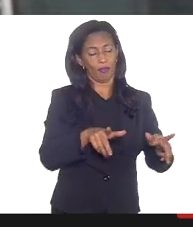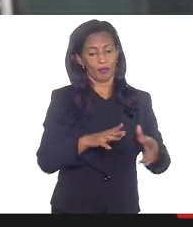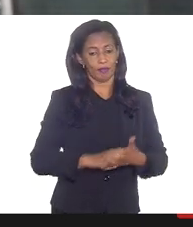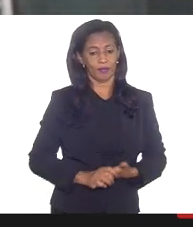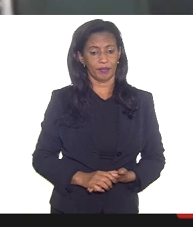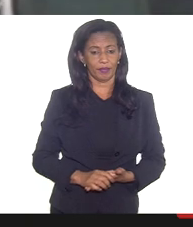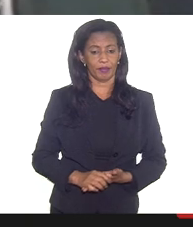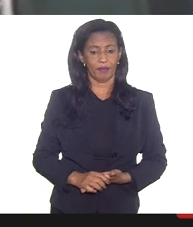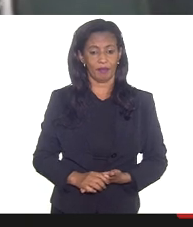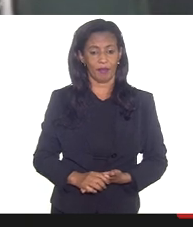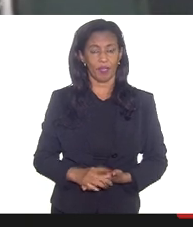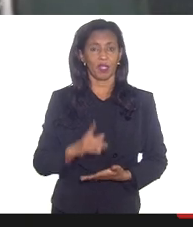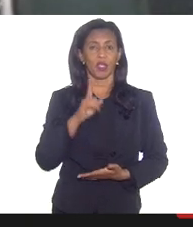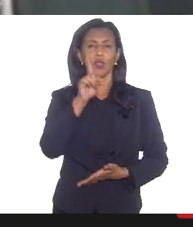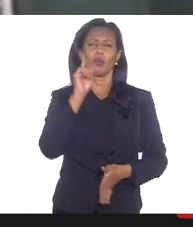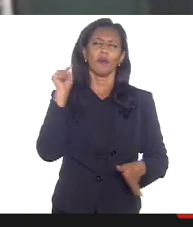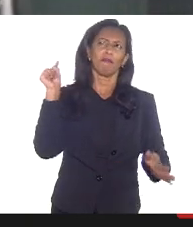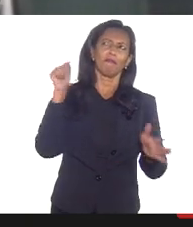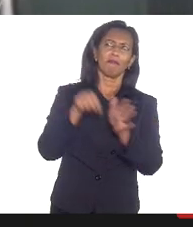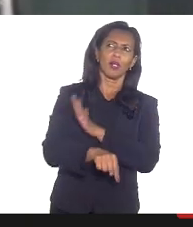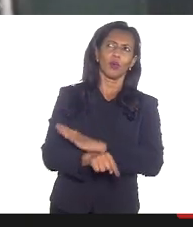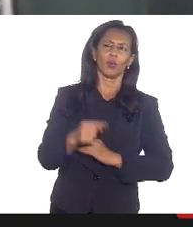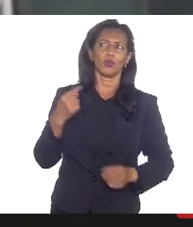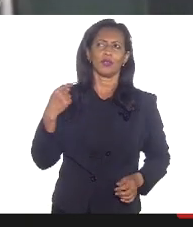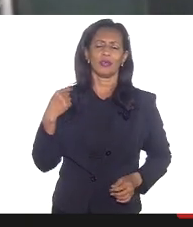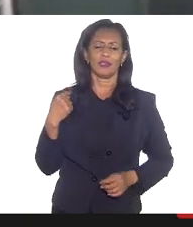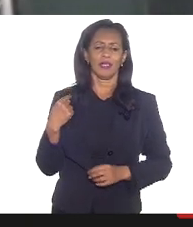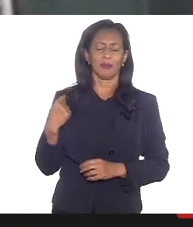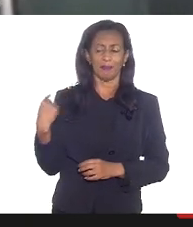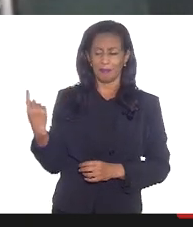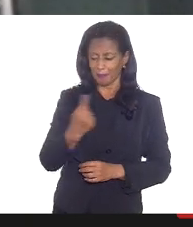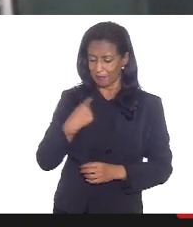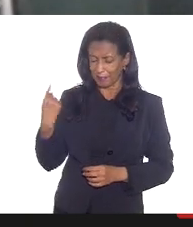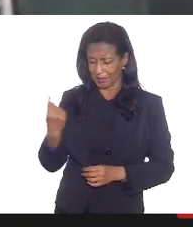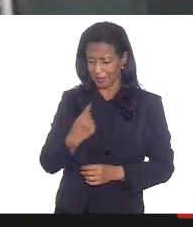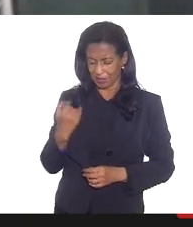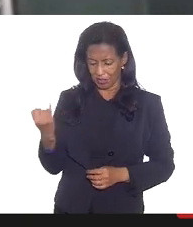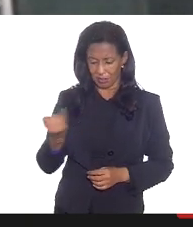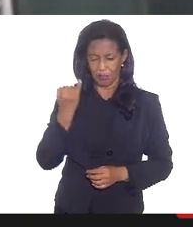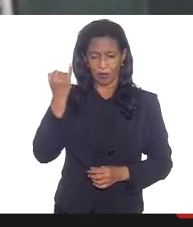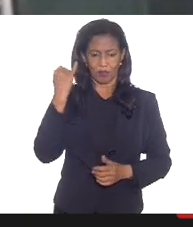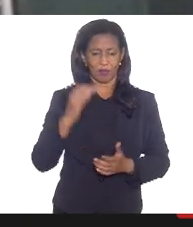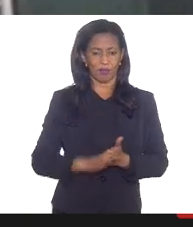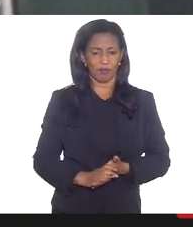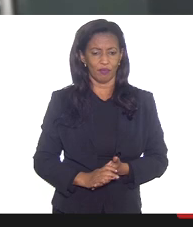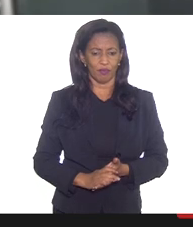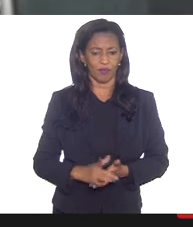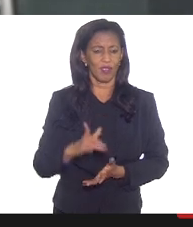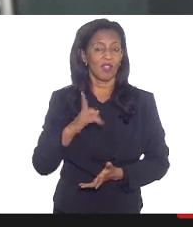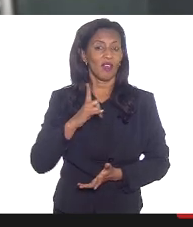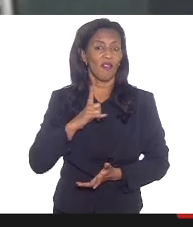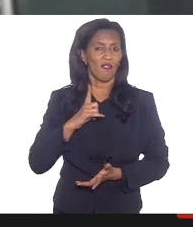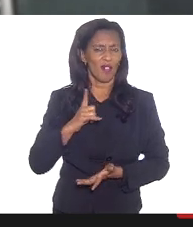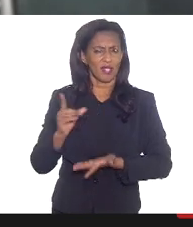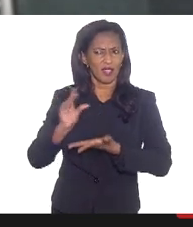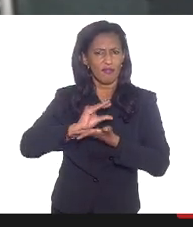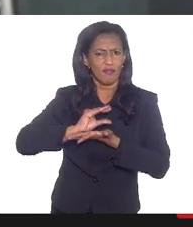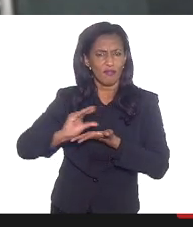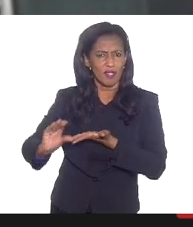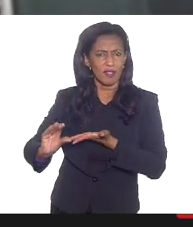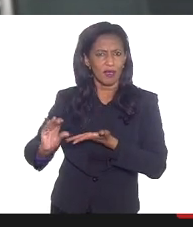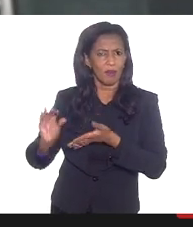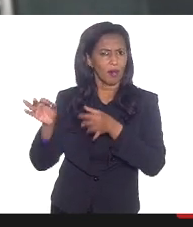E uma pergunta que, para a gente da campanha, é muito importante é o seguinte: haverá financiamento